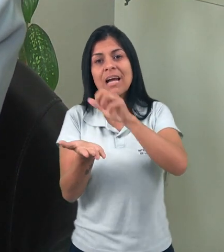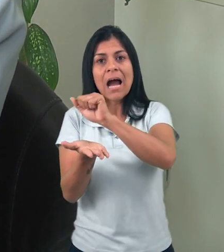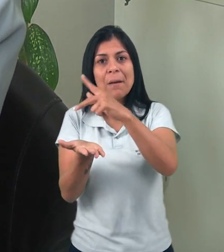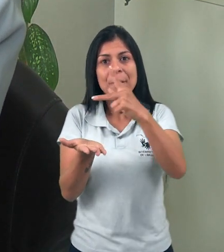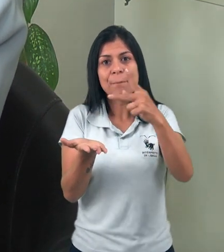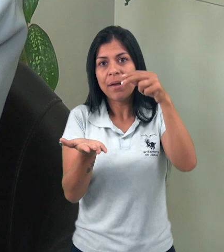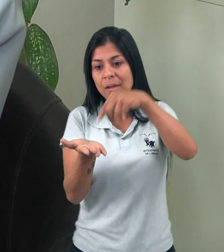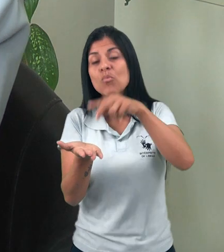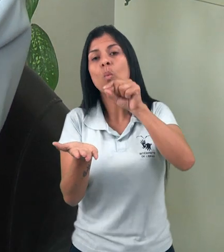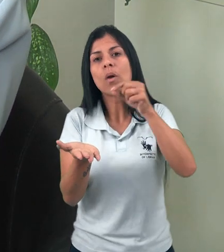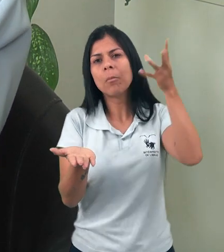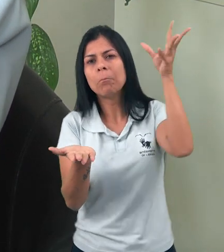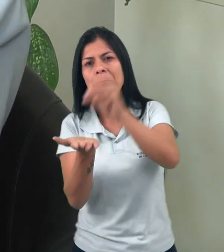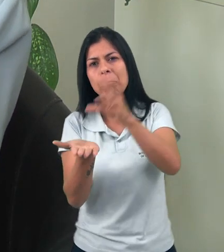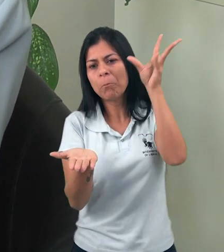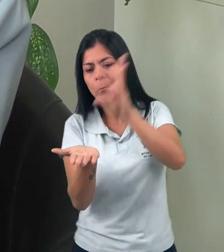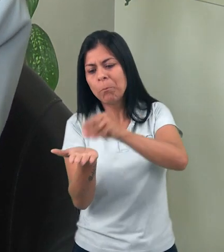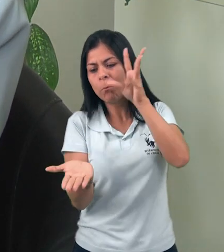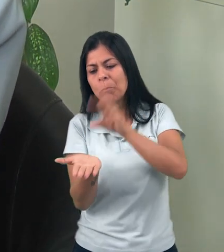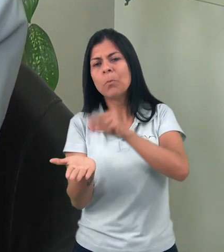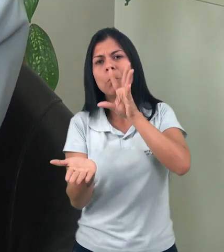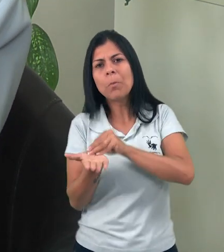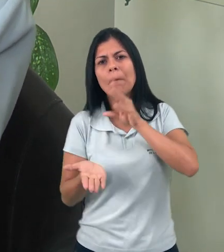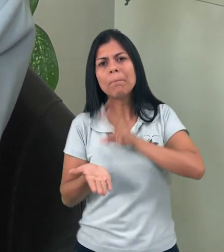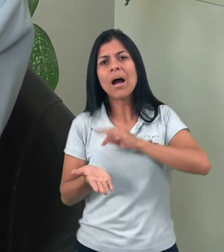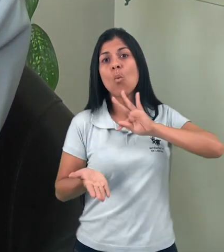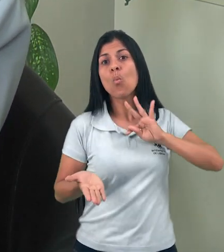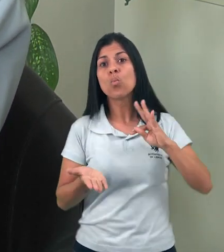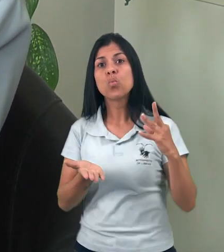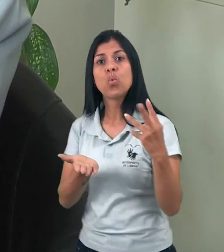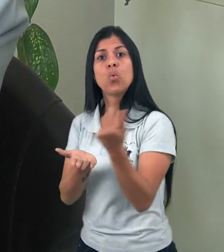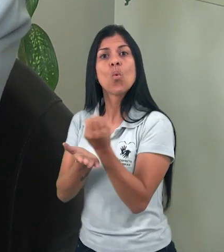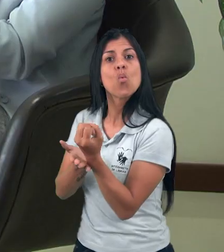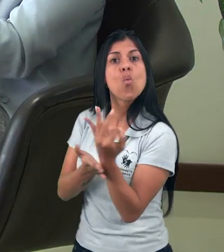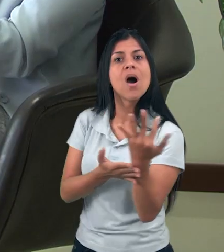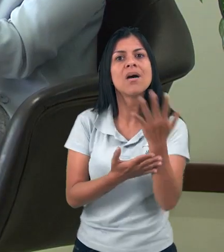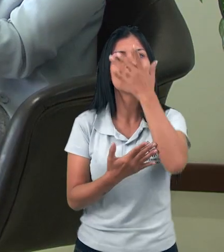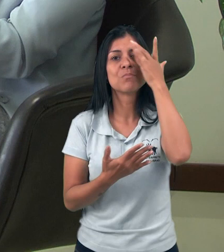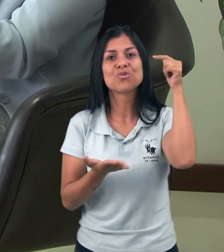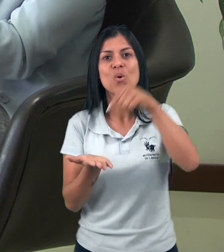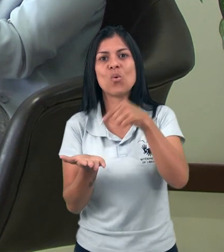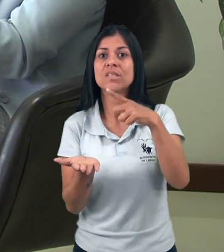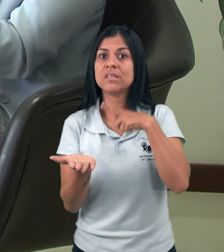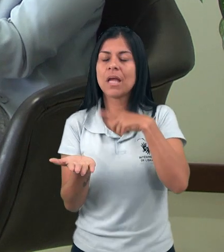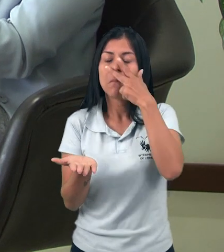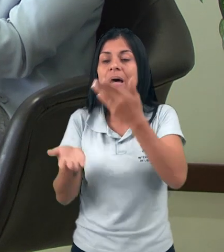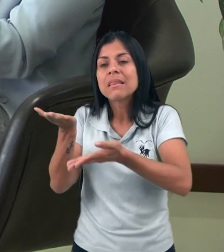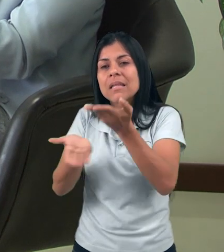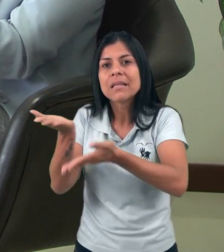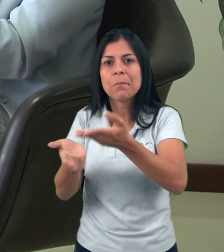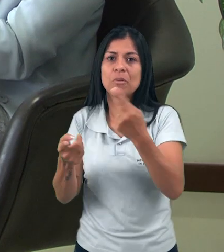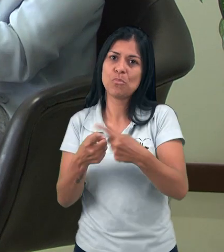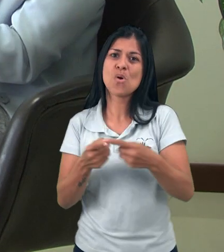você simplesmente servir de banco de dados, criar um banco de dados com esses pacientes para acompanhamento. Porque a